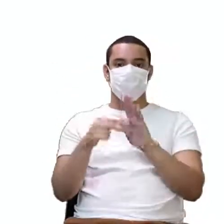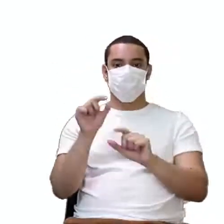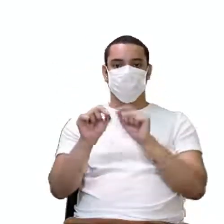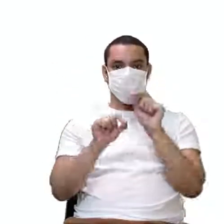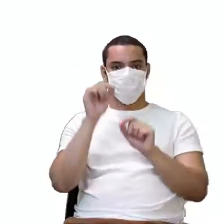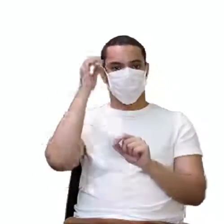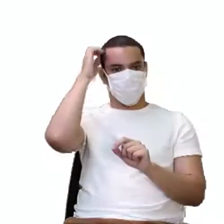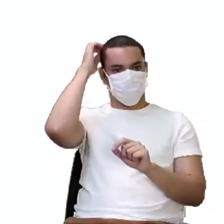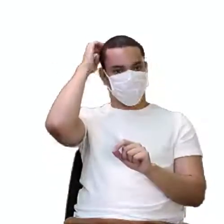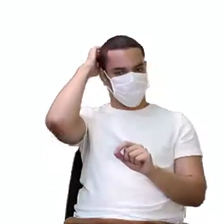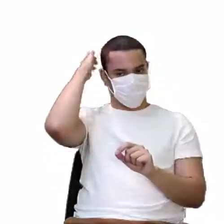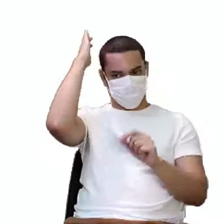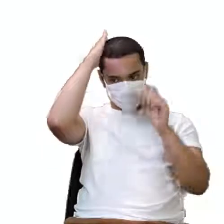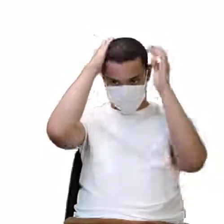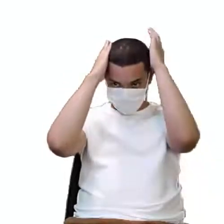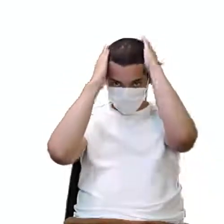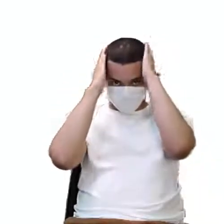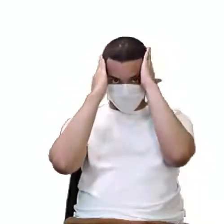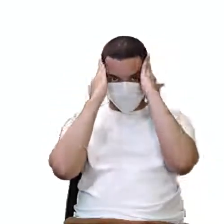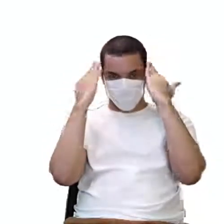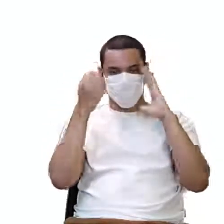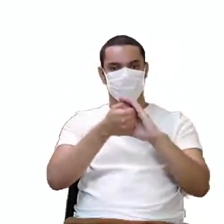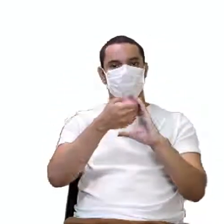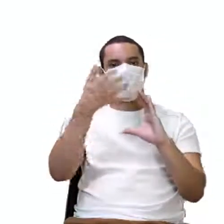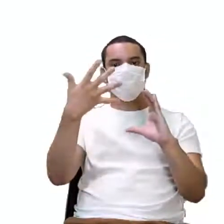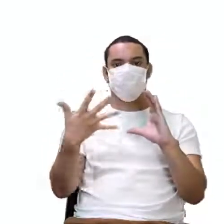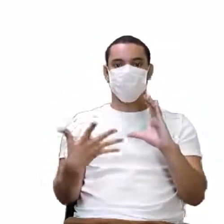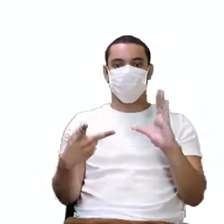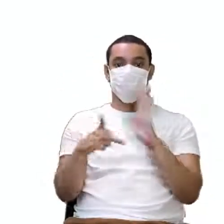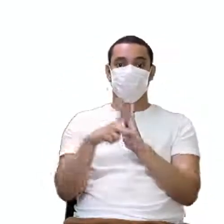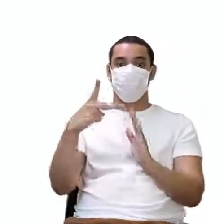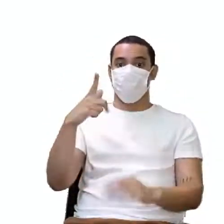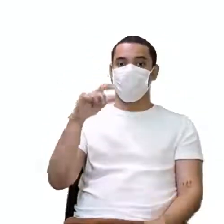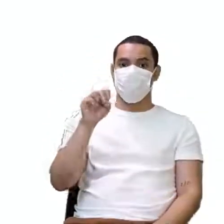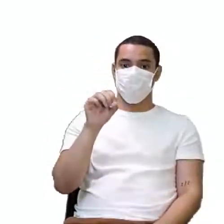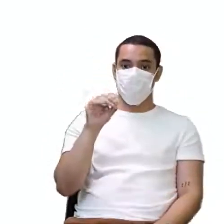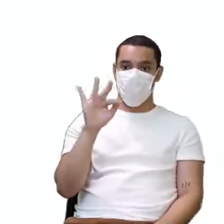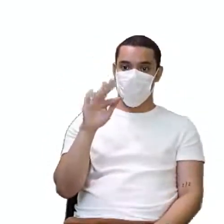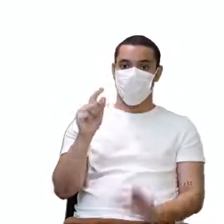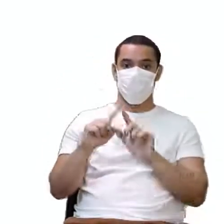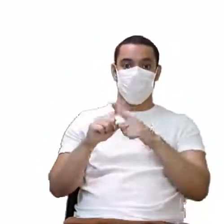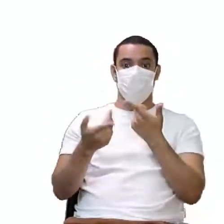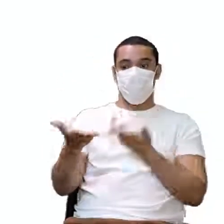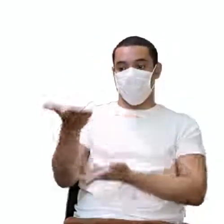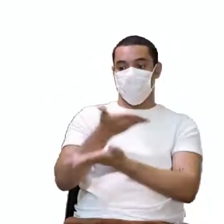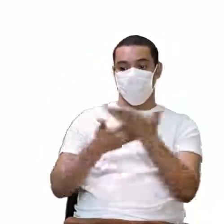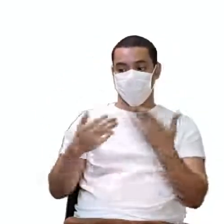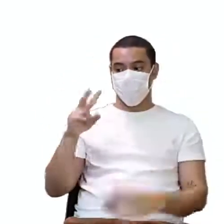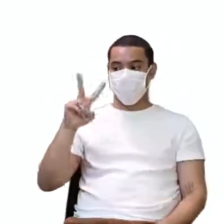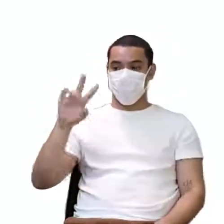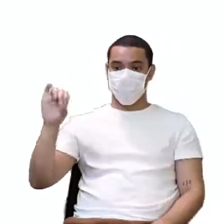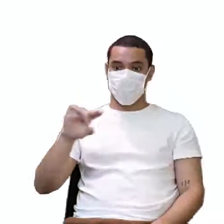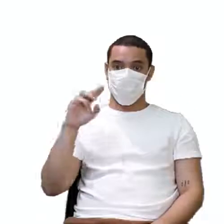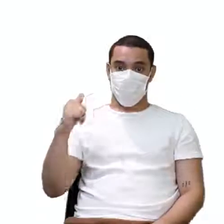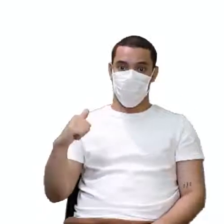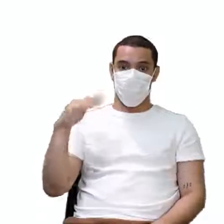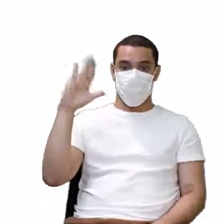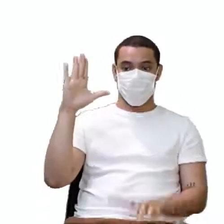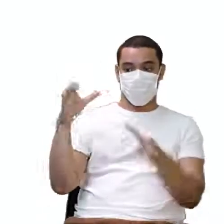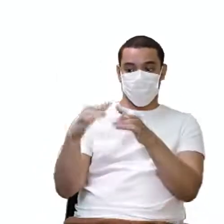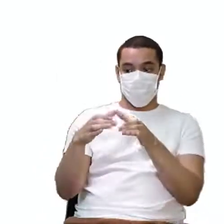são características plesiomórficas, sim, só que compartilhadas por 2 ou